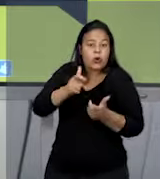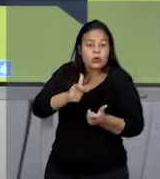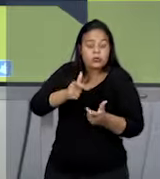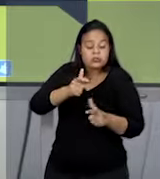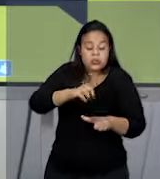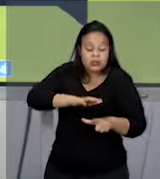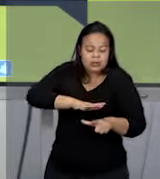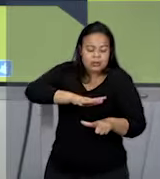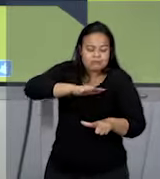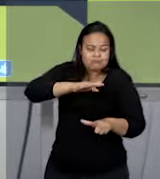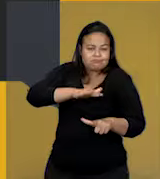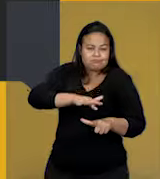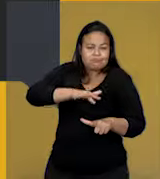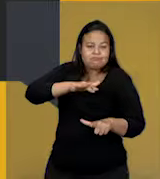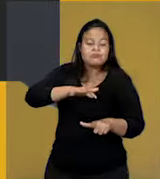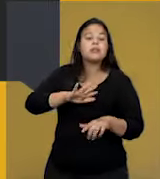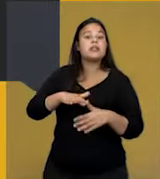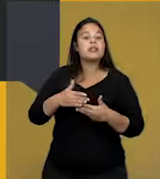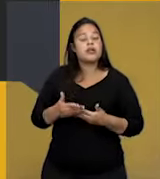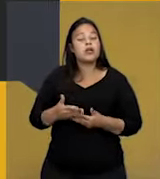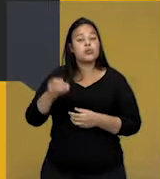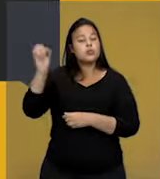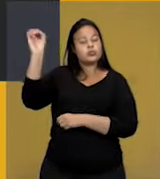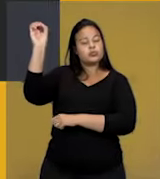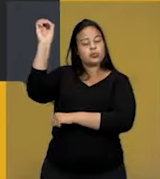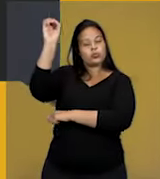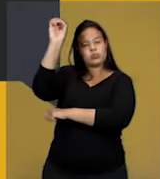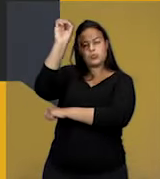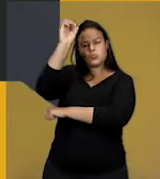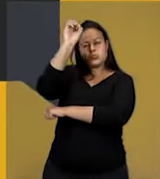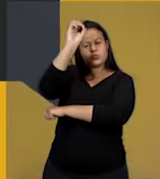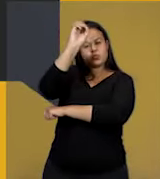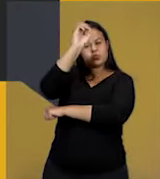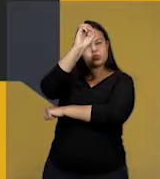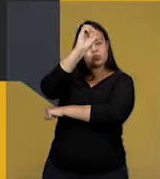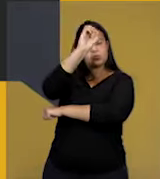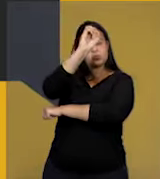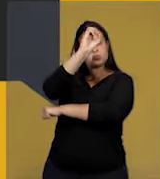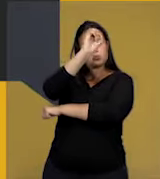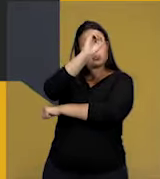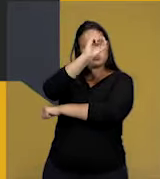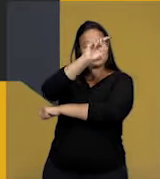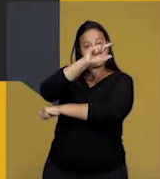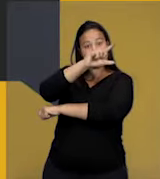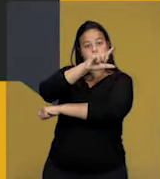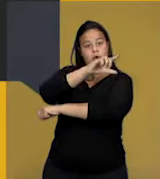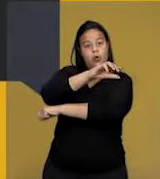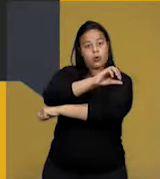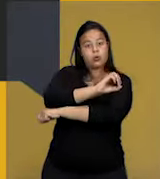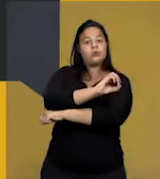E à medida que o sol vem para o oeste,